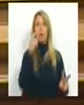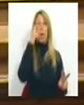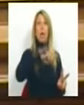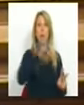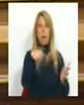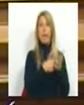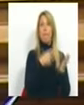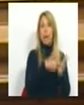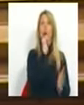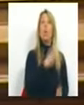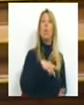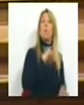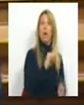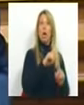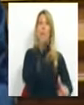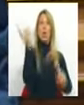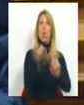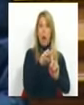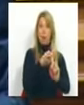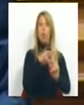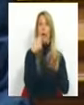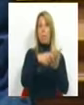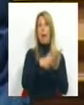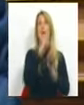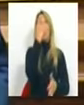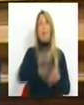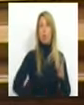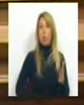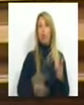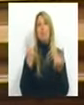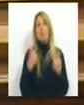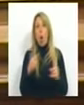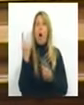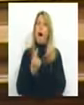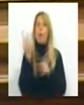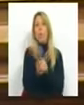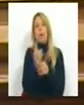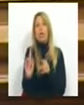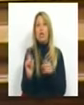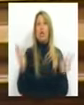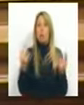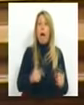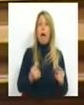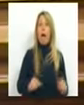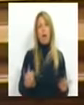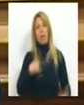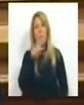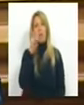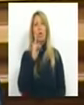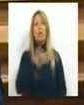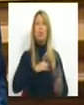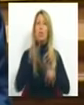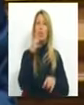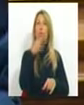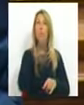IMI no ano a que respeita o imposto, salvo algumas exceções, é caso para dizer, Sr. Presidente, Srs. Deputados, é caso para dizer que